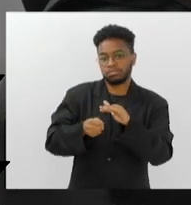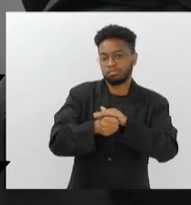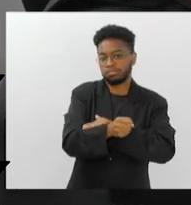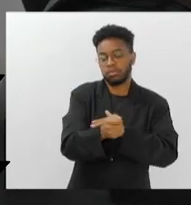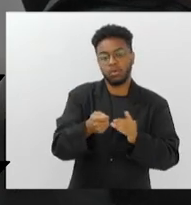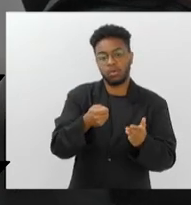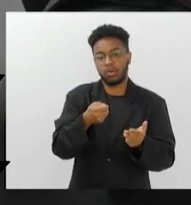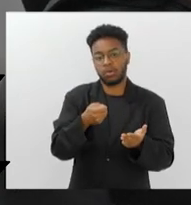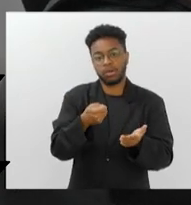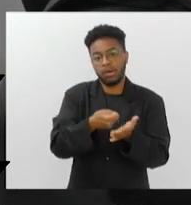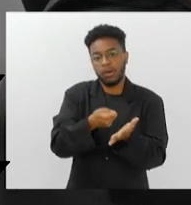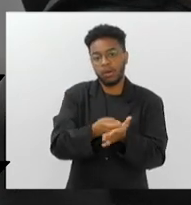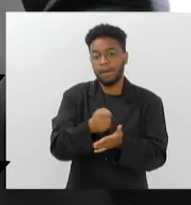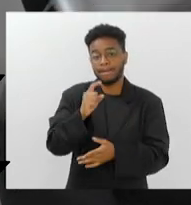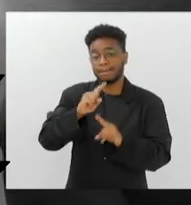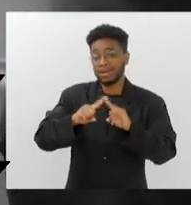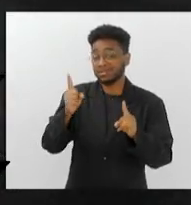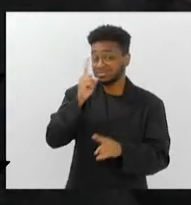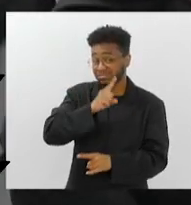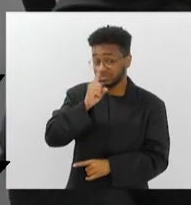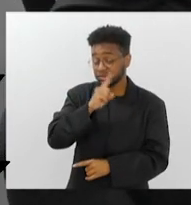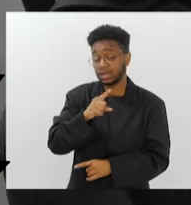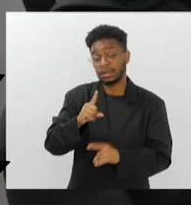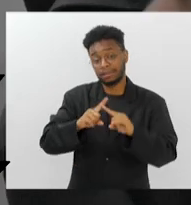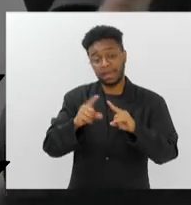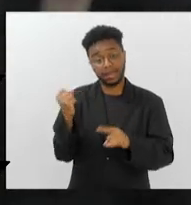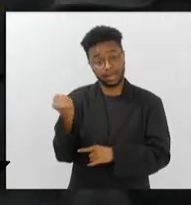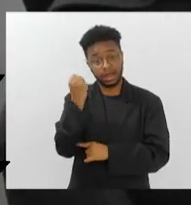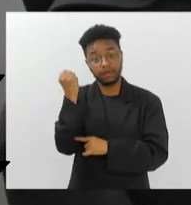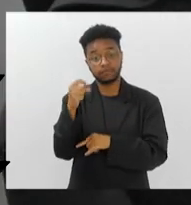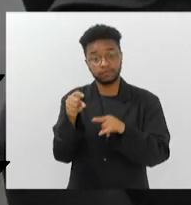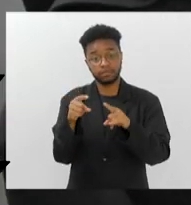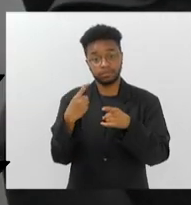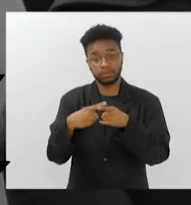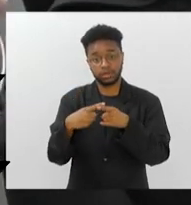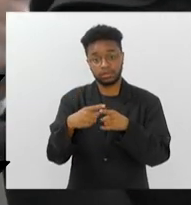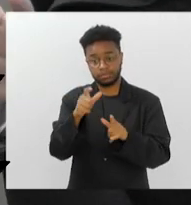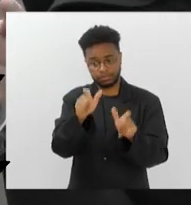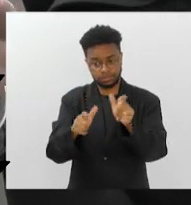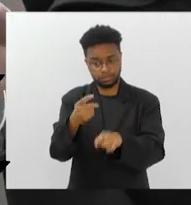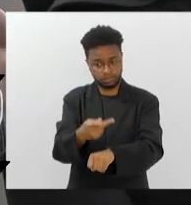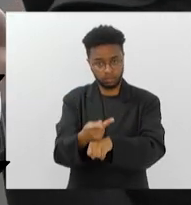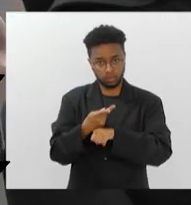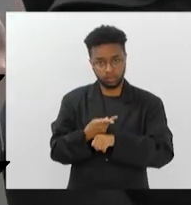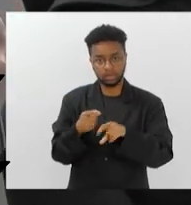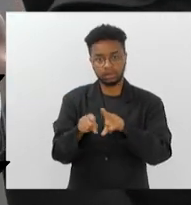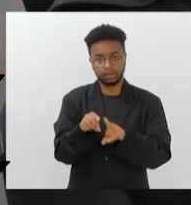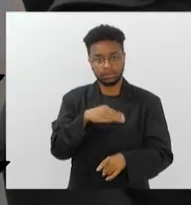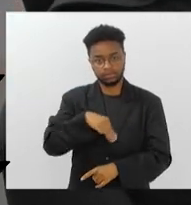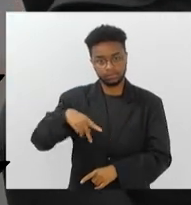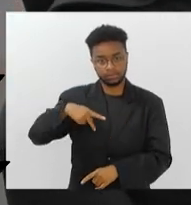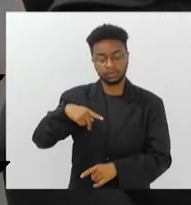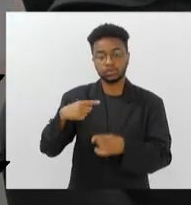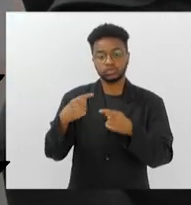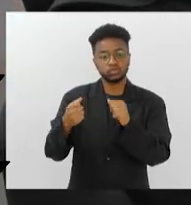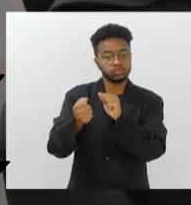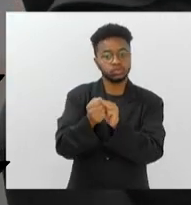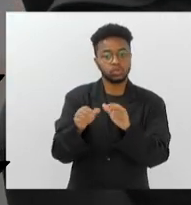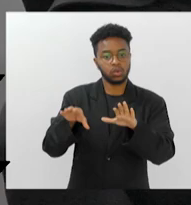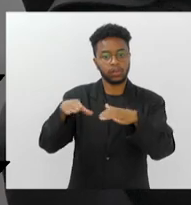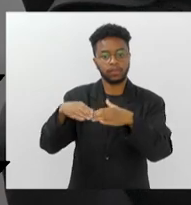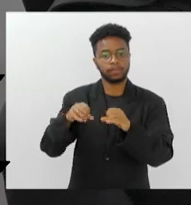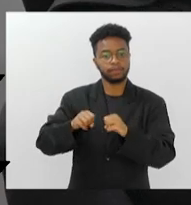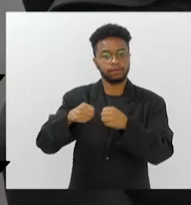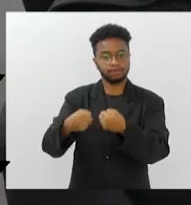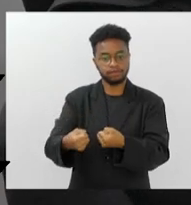irregulares isso é muito grave a gente foi procurado recentemente inclusive pelo Ministério Público junto com a comissão de defesa do consumidor para trabalhar